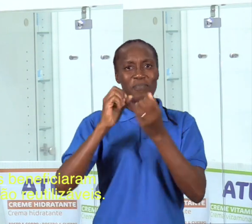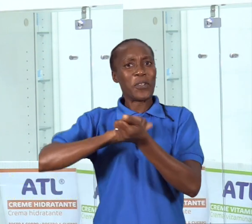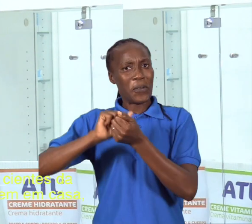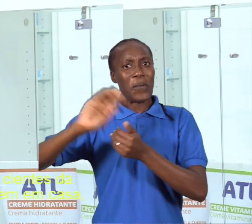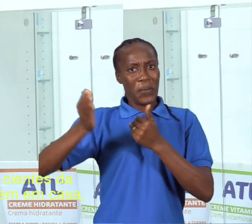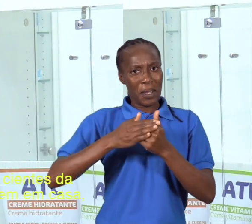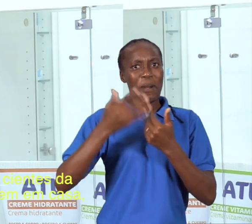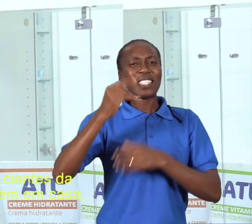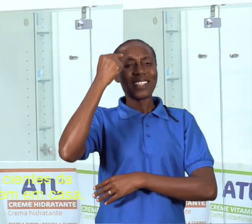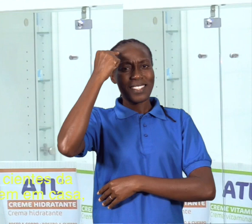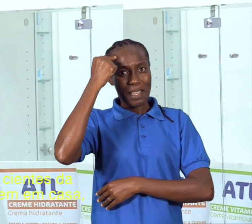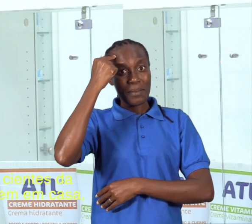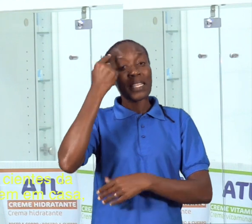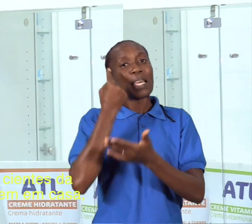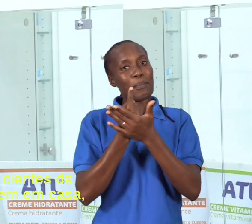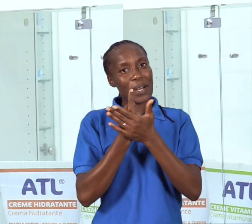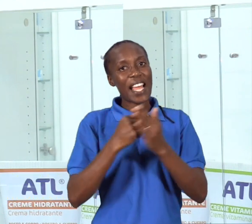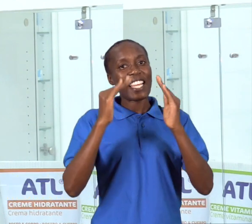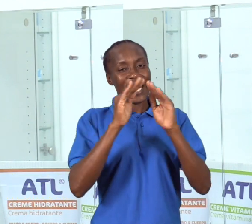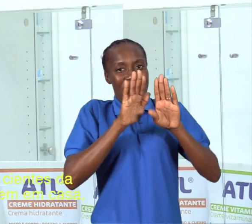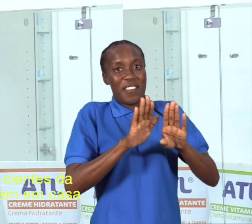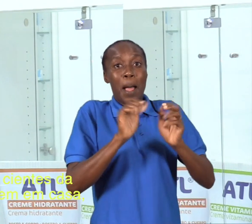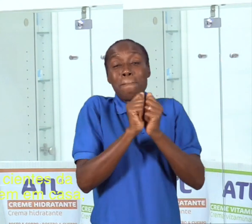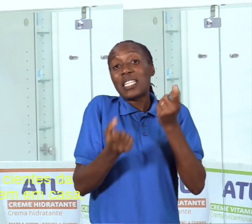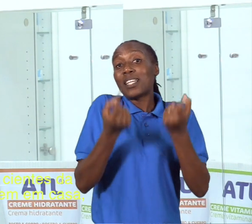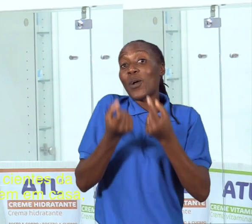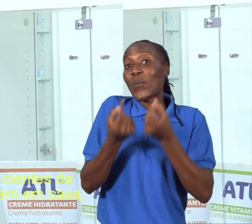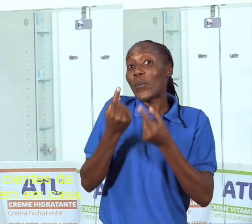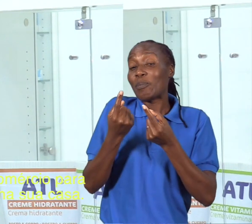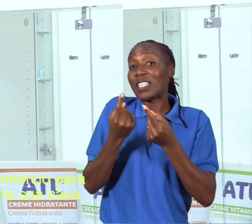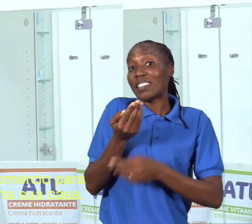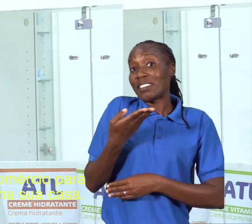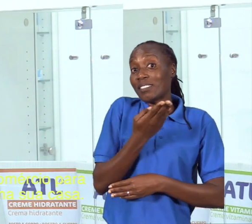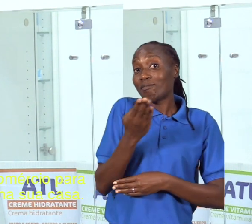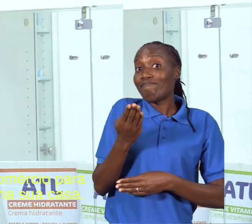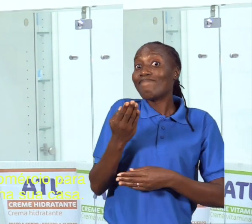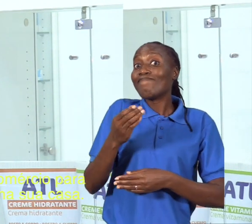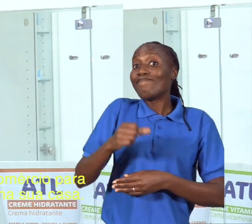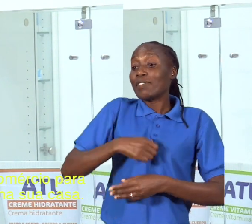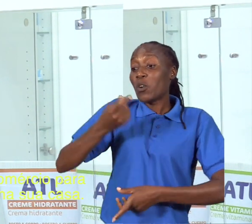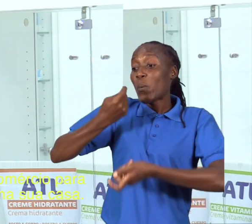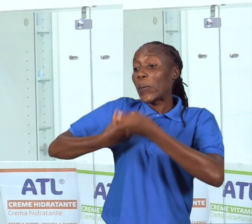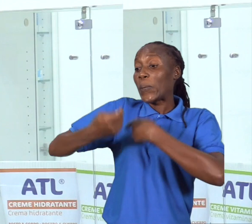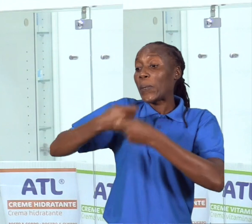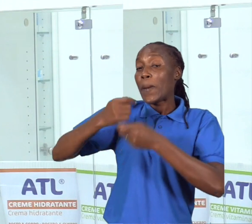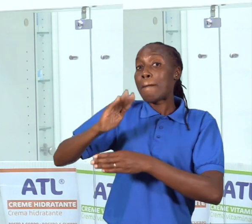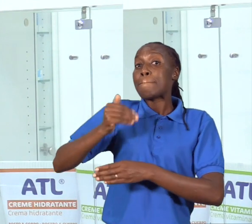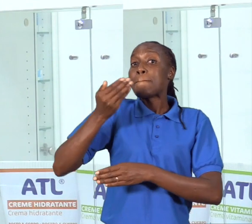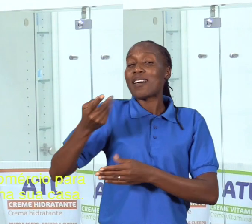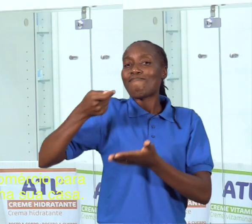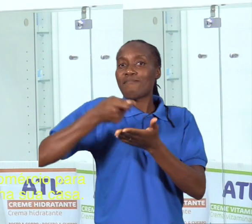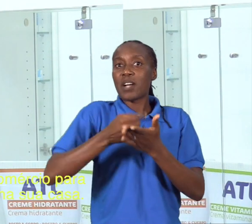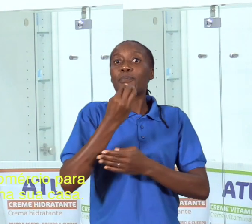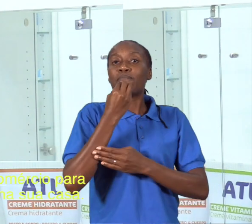Apesar de estarem conscientes da necessidade de ficar em casa, algumas delas dependem do comércio para